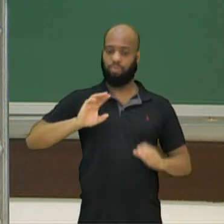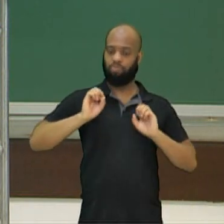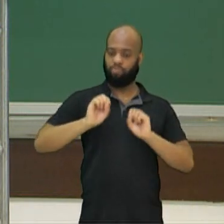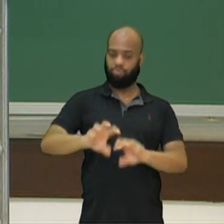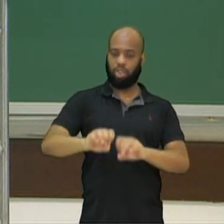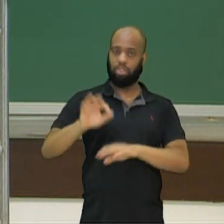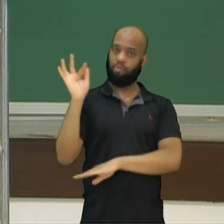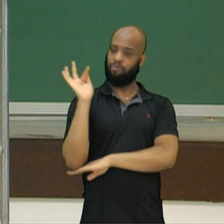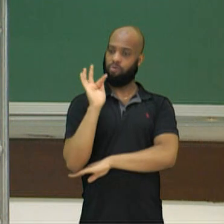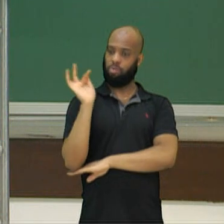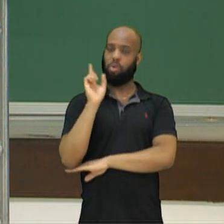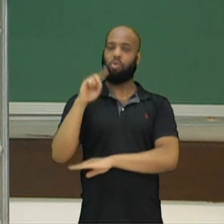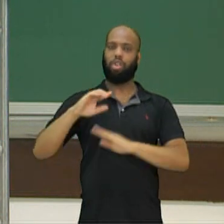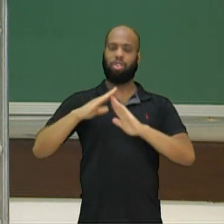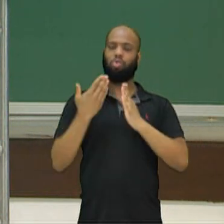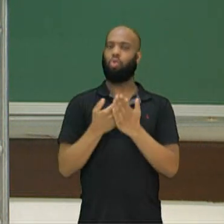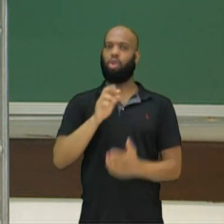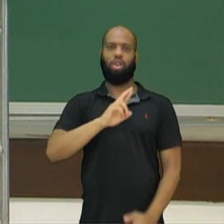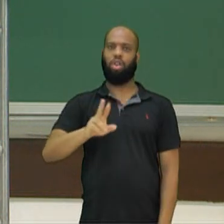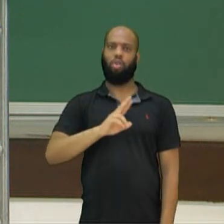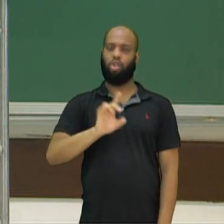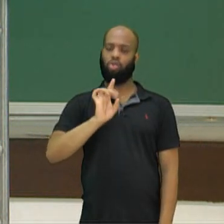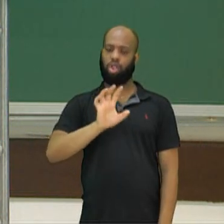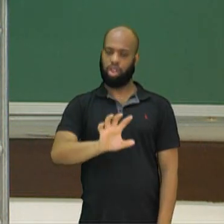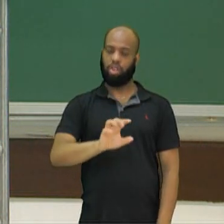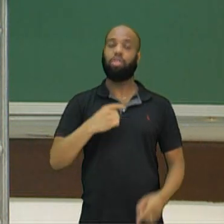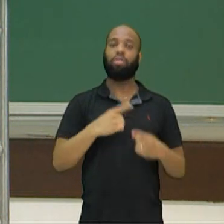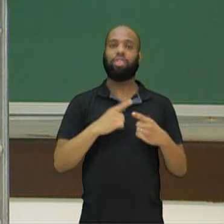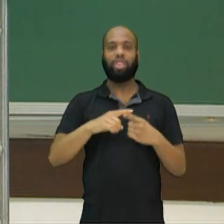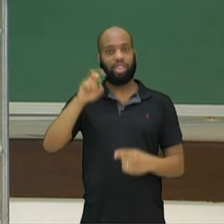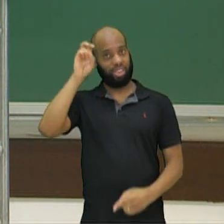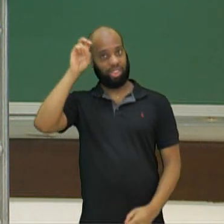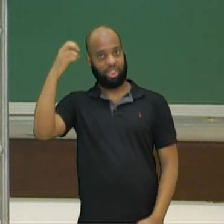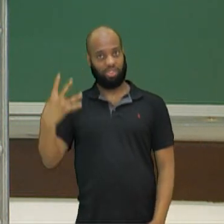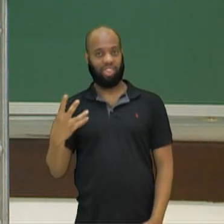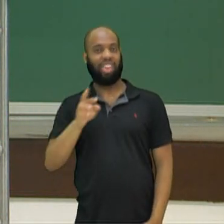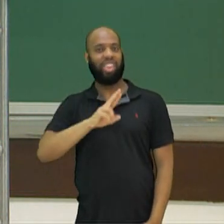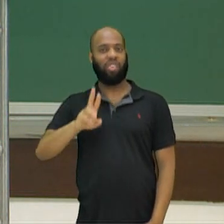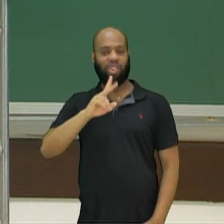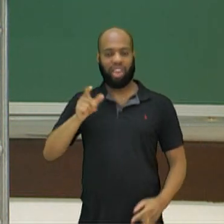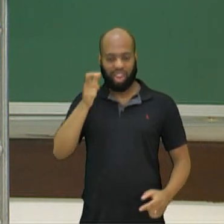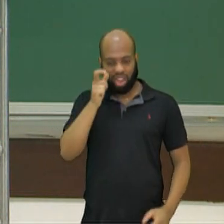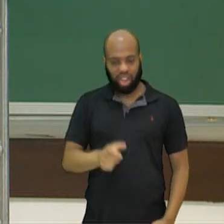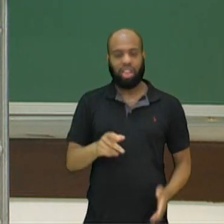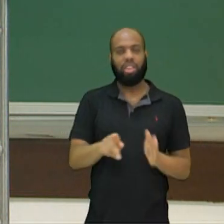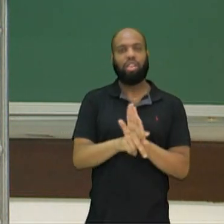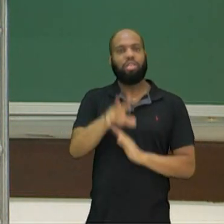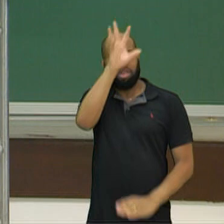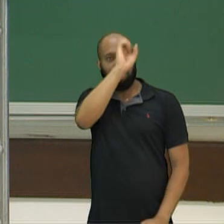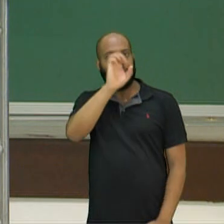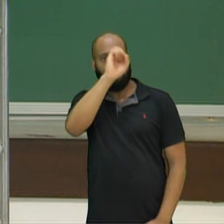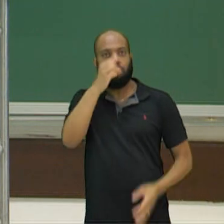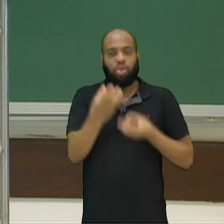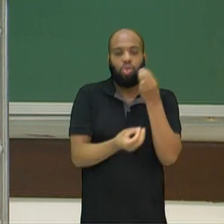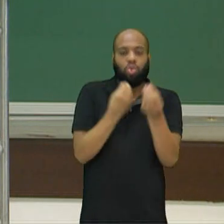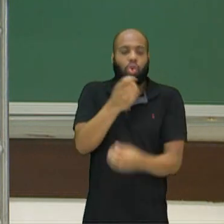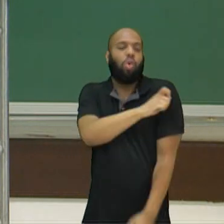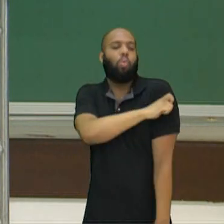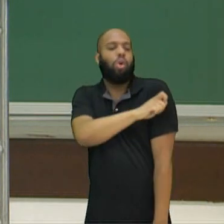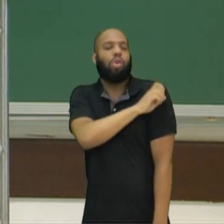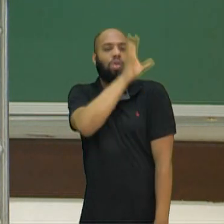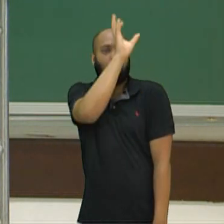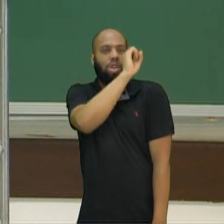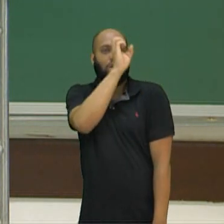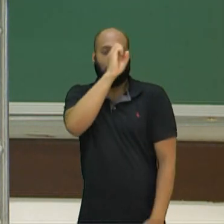nós chamamos de escola, ou seja, o Piaget não estava interessado em aprender como que vocês aprendem na